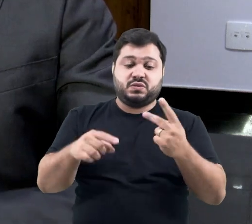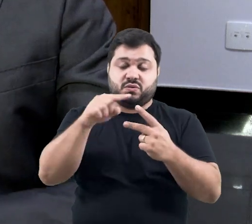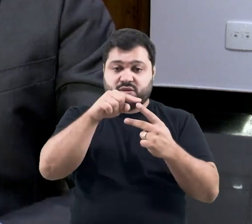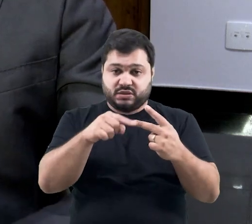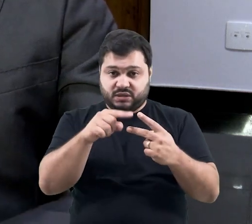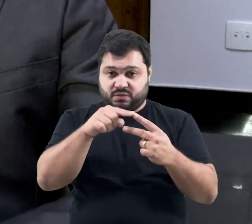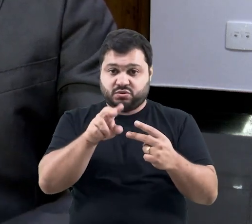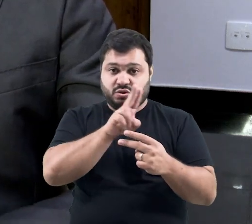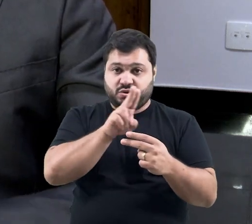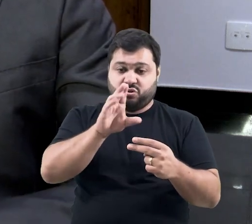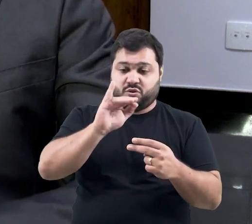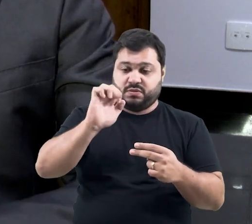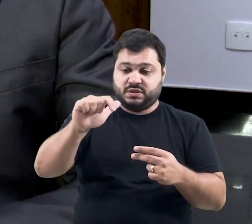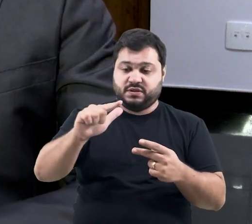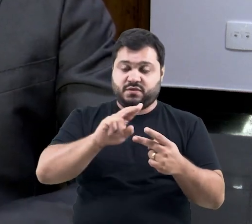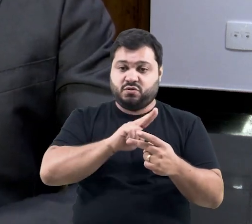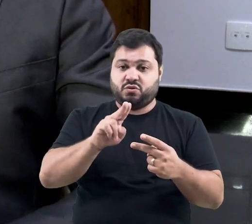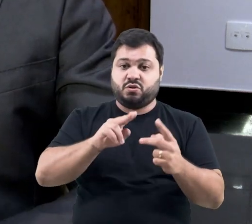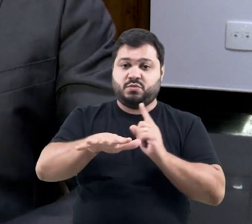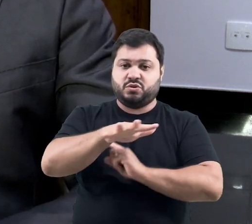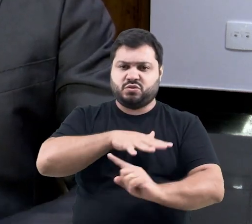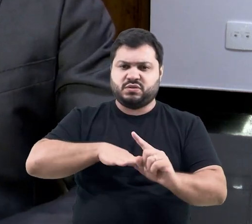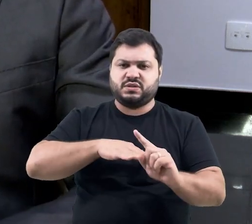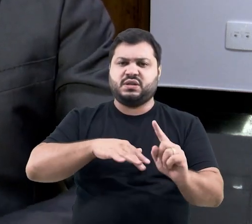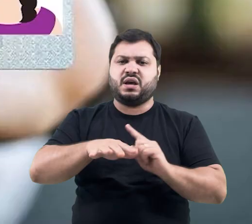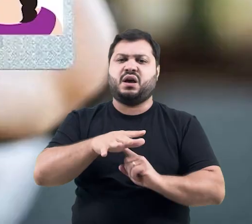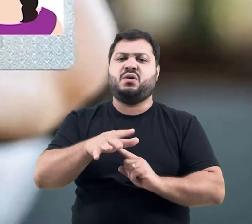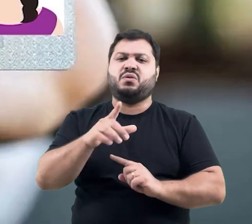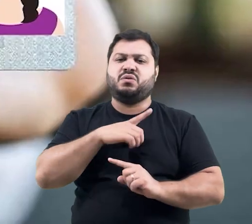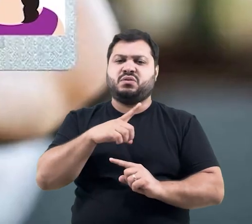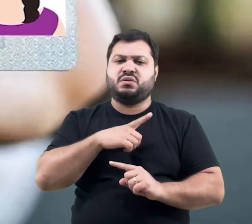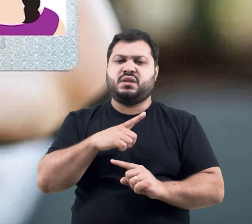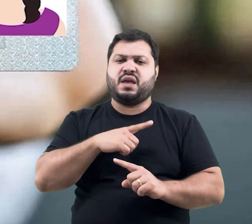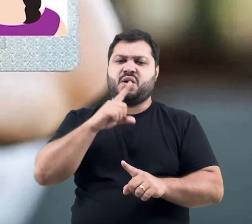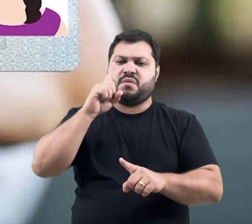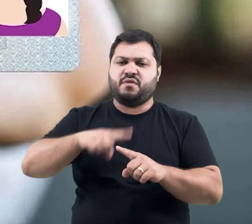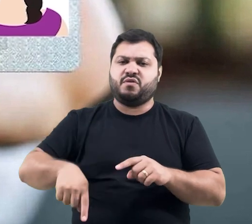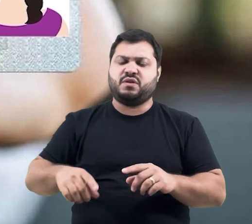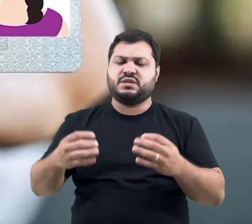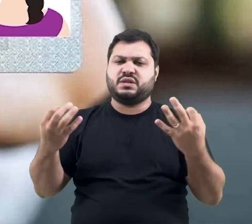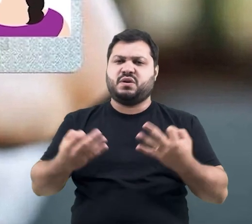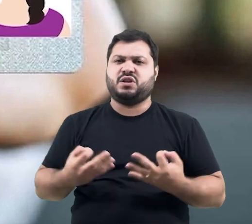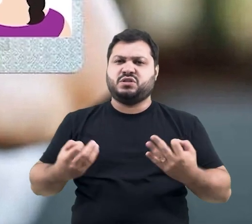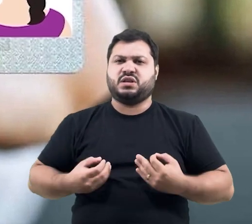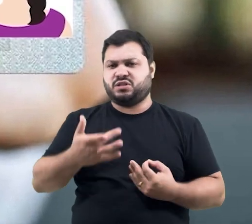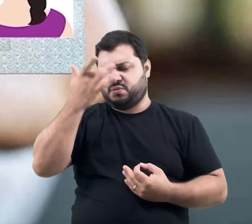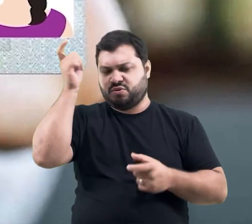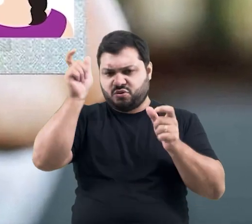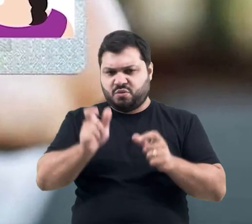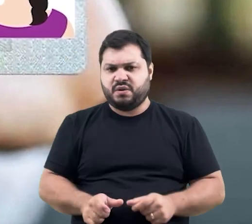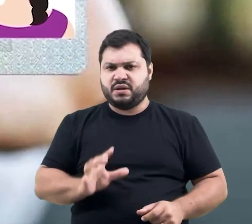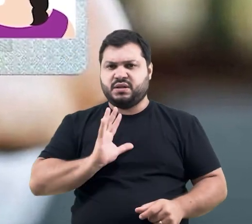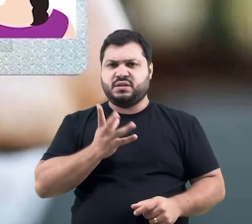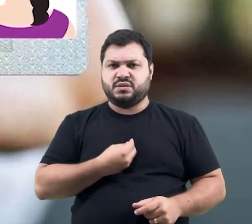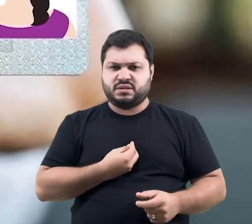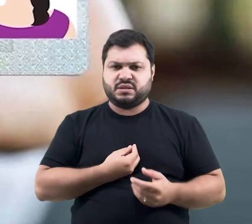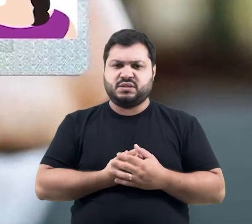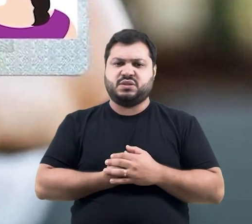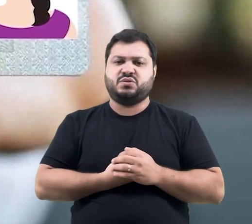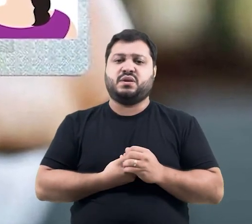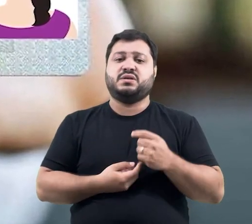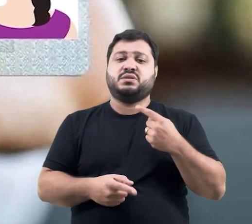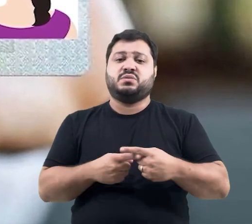esses dois campos, o nome civil e o nome social, existiria uma violação à dignidade da pessoa humana das